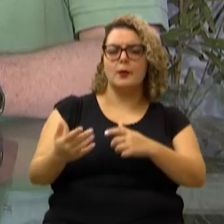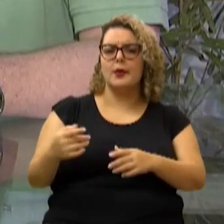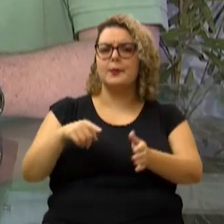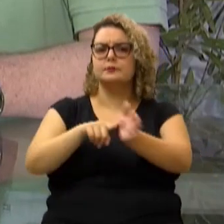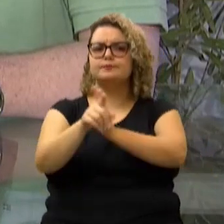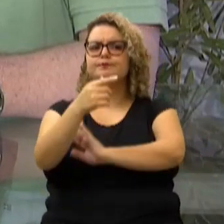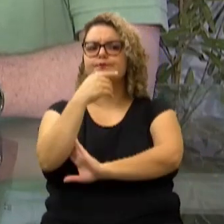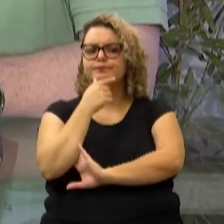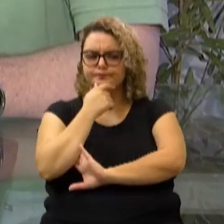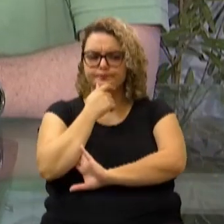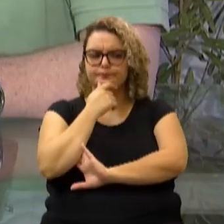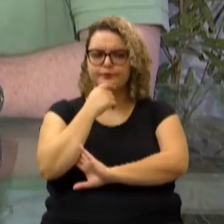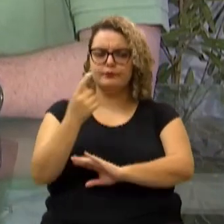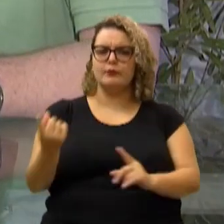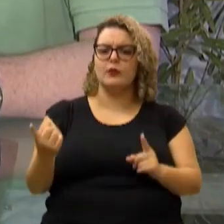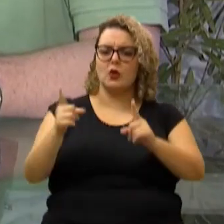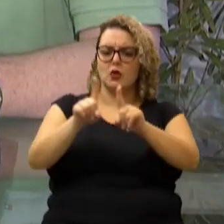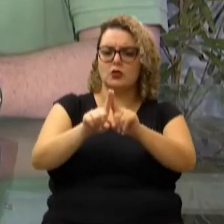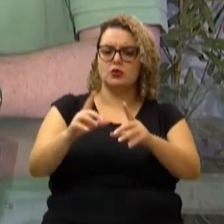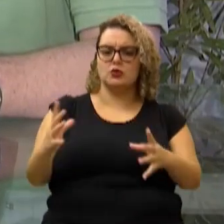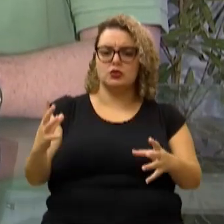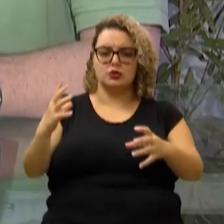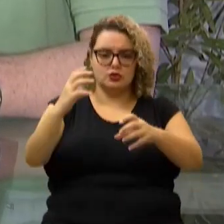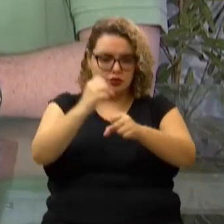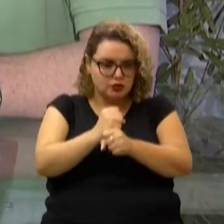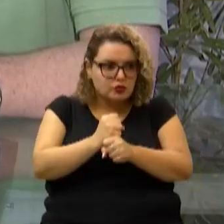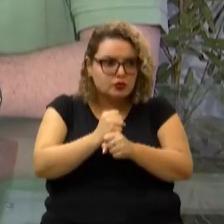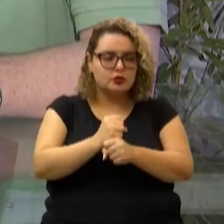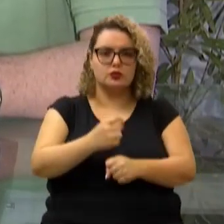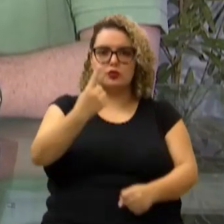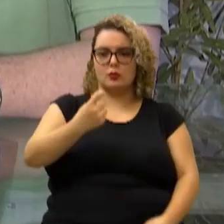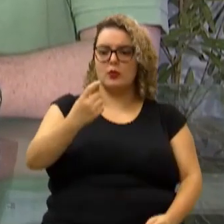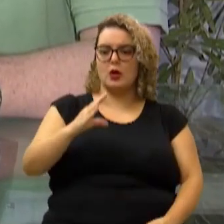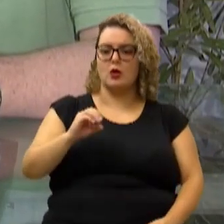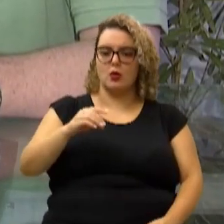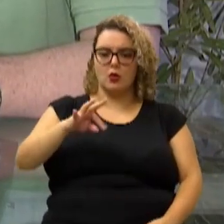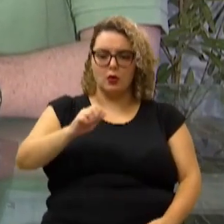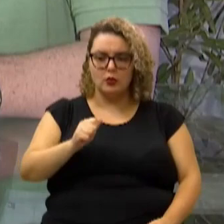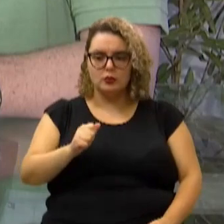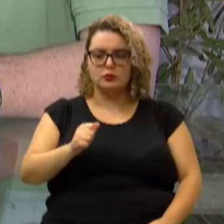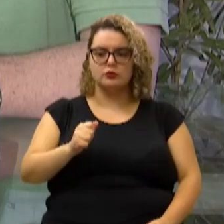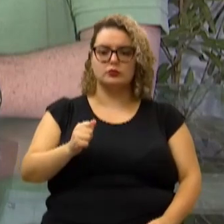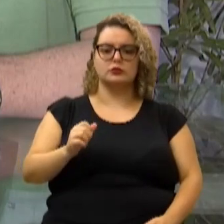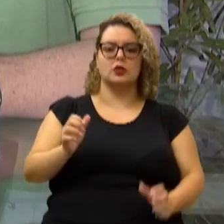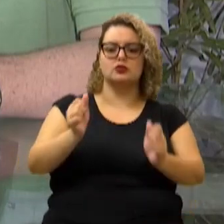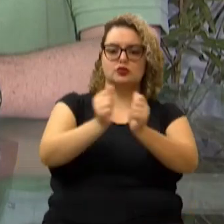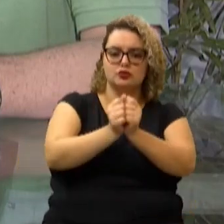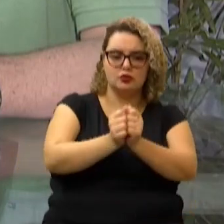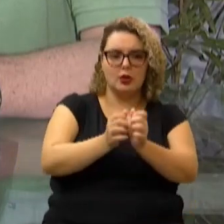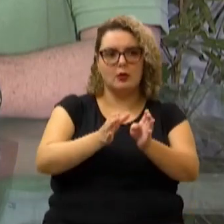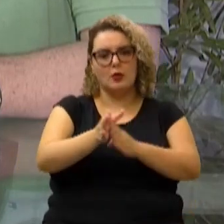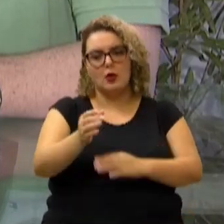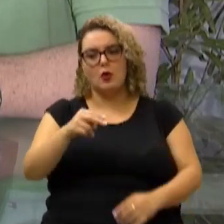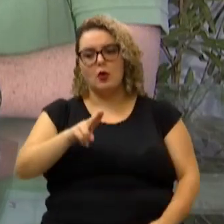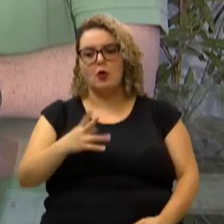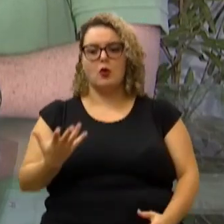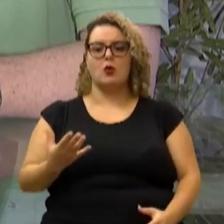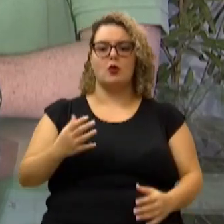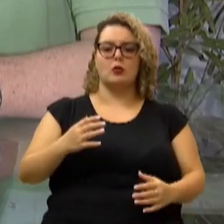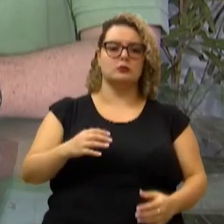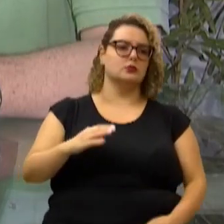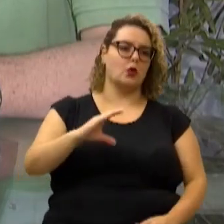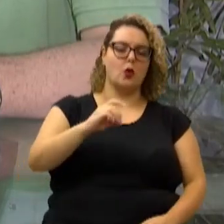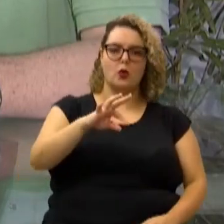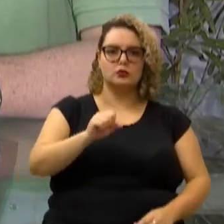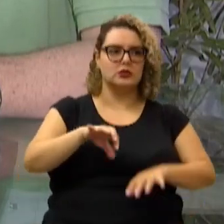pessoal de casa está se perguntando o casal juntar todo o dinheiro numa mesma conta conjunta é recomendado ou é mais recomendado